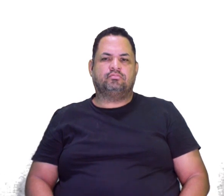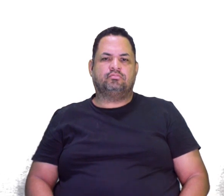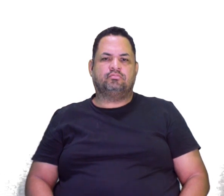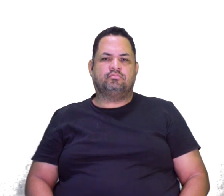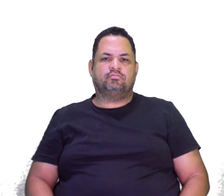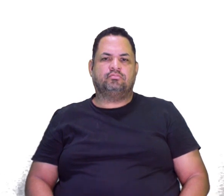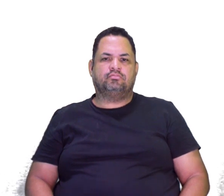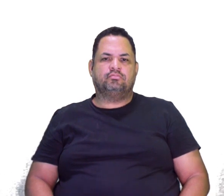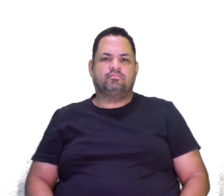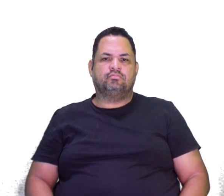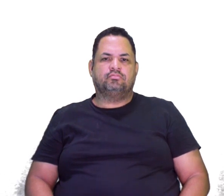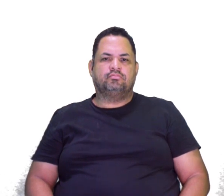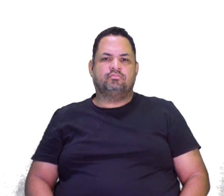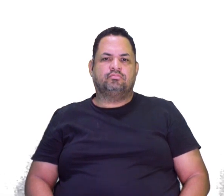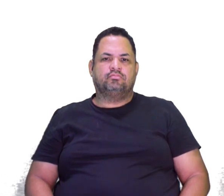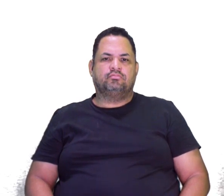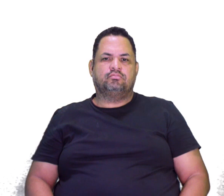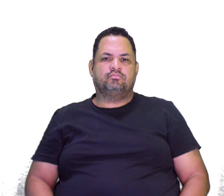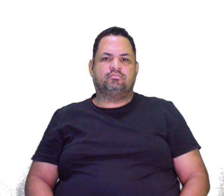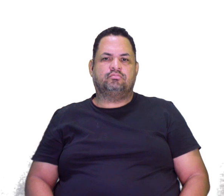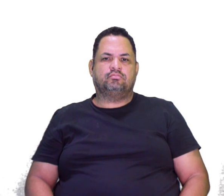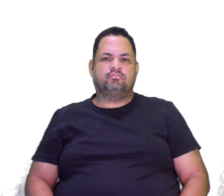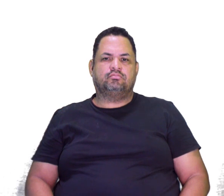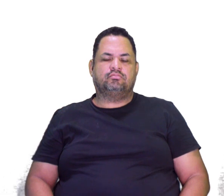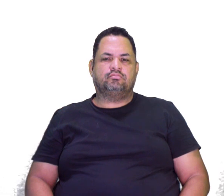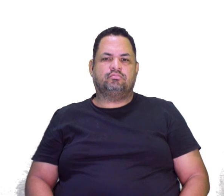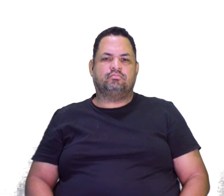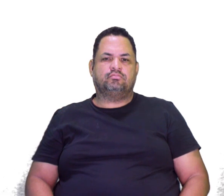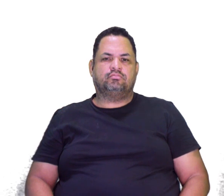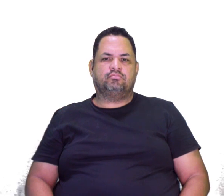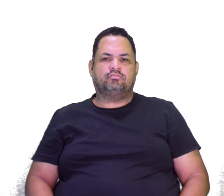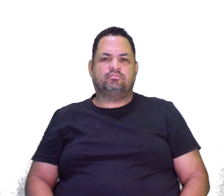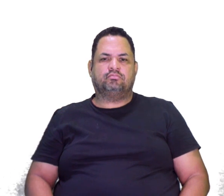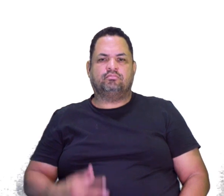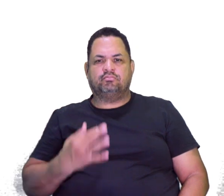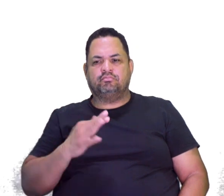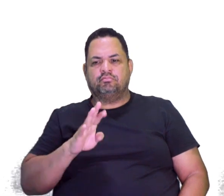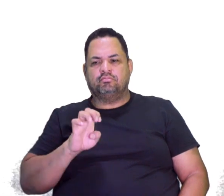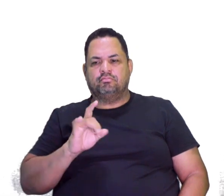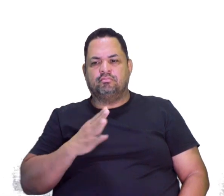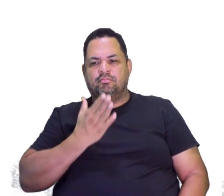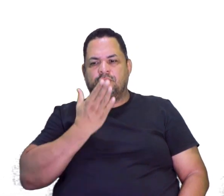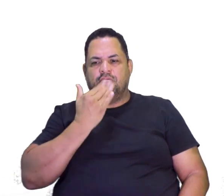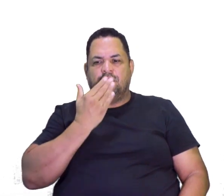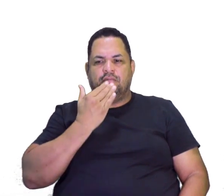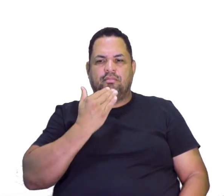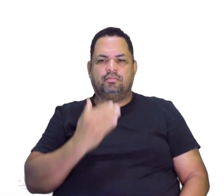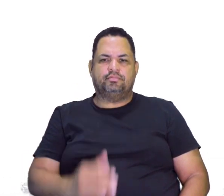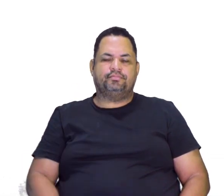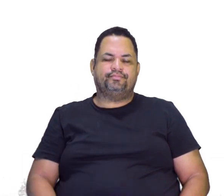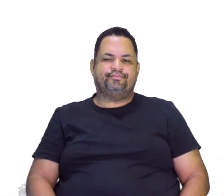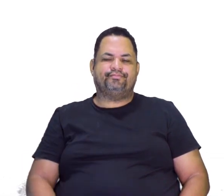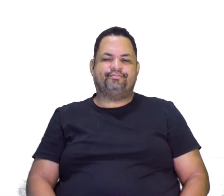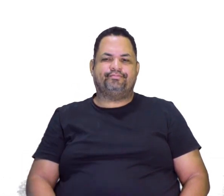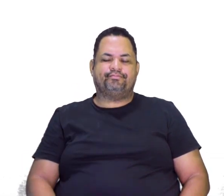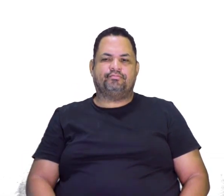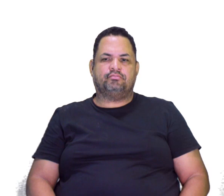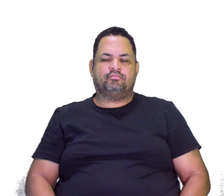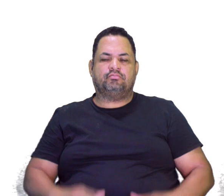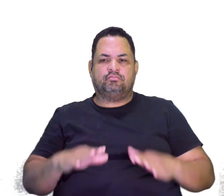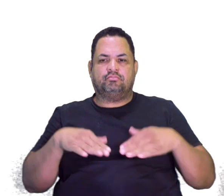óf ago né o fago é o fago o fago significa alimentar então é